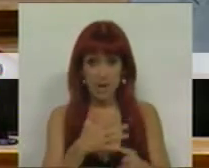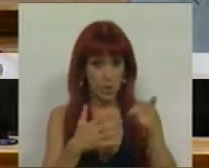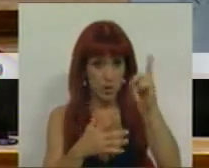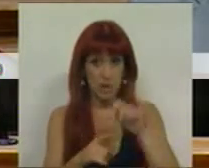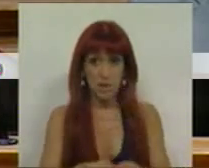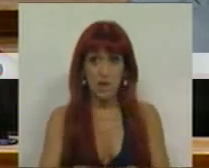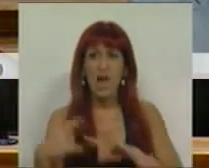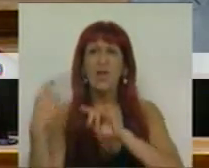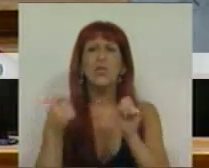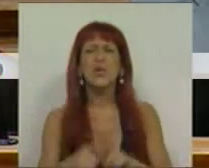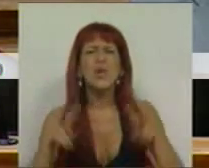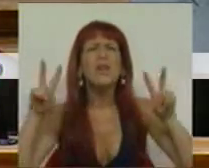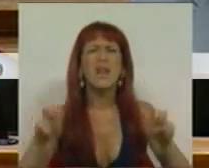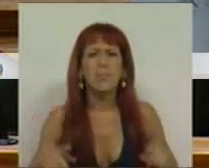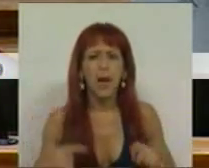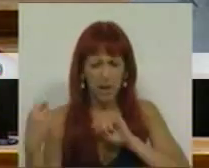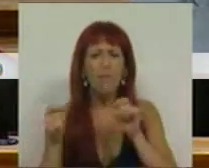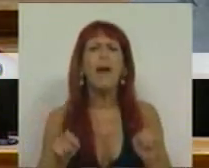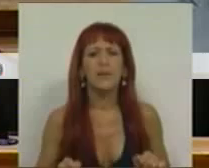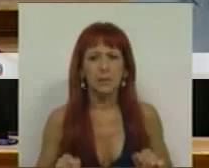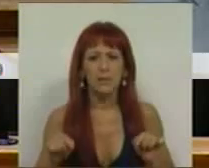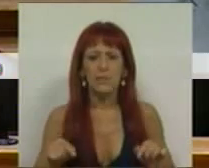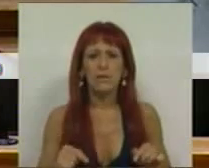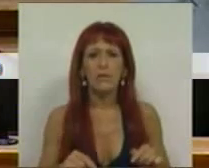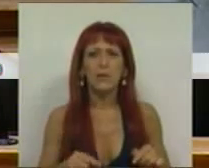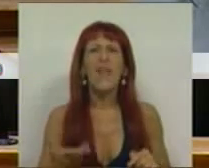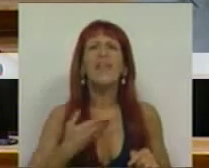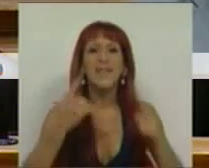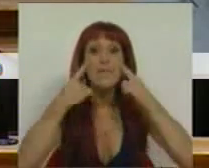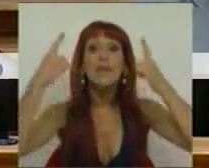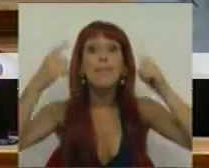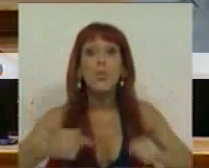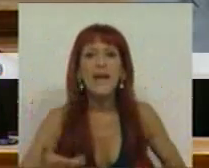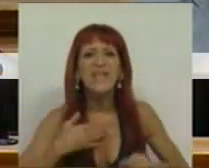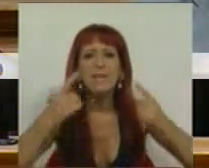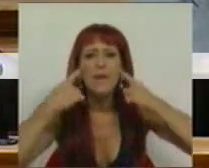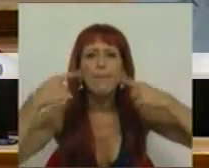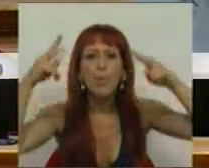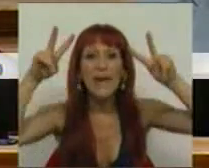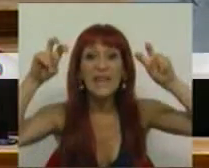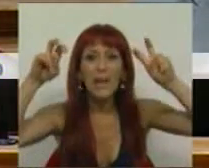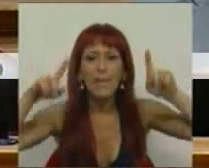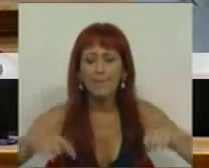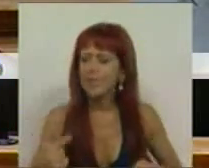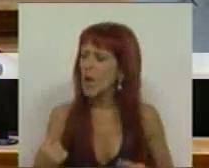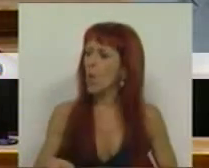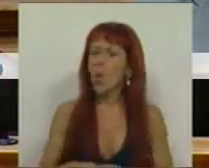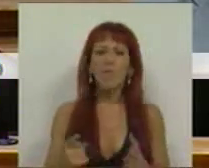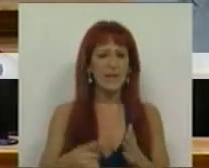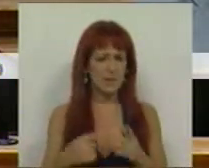maioria em discutir o tema em debate. Dívida pública. Dívida pública. Houve